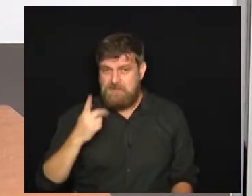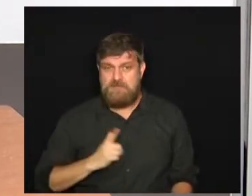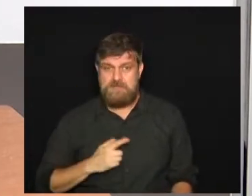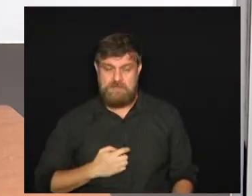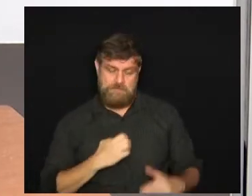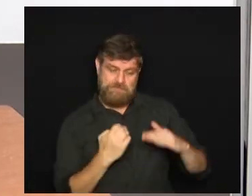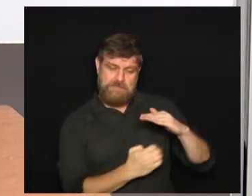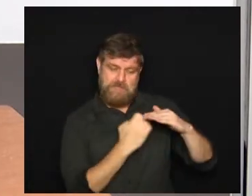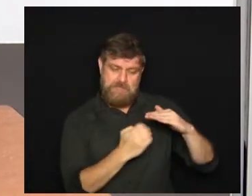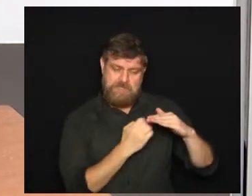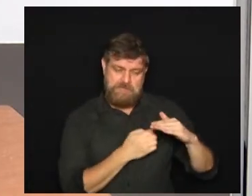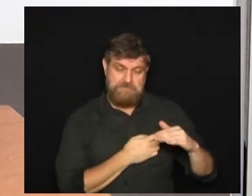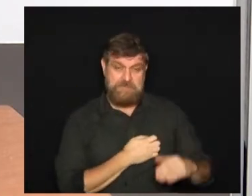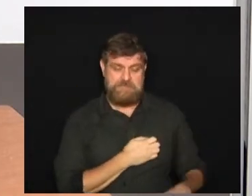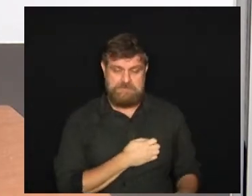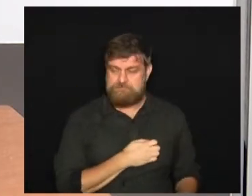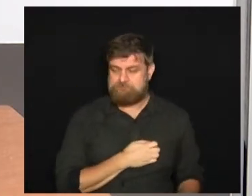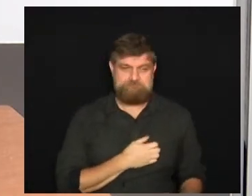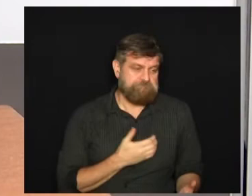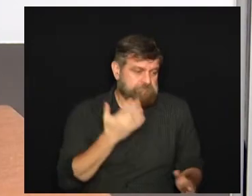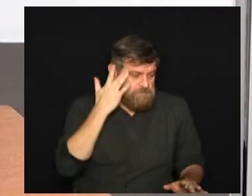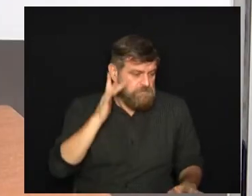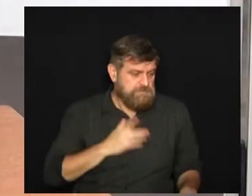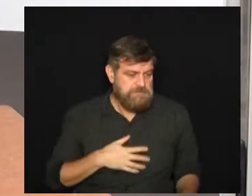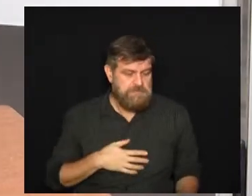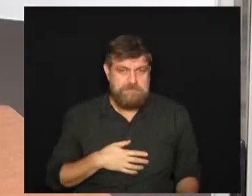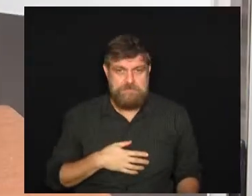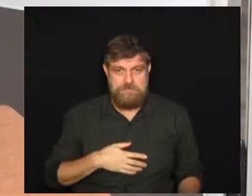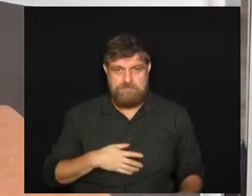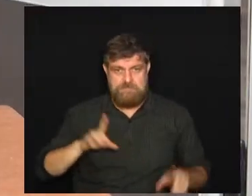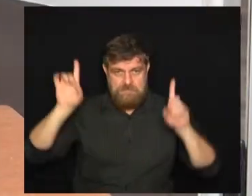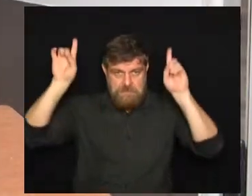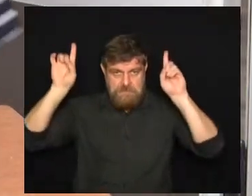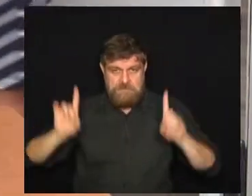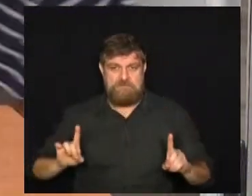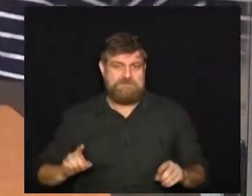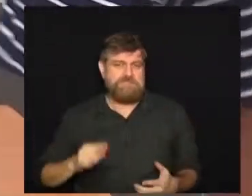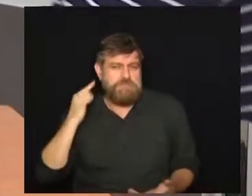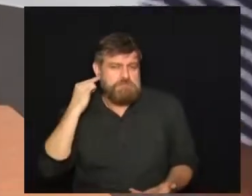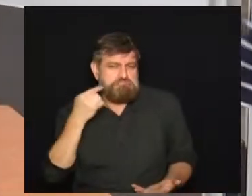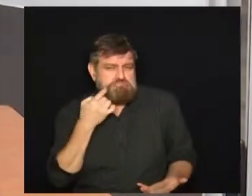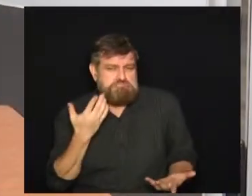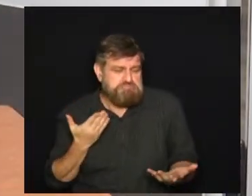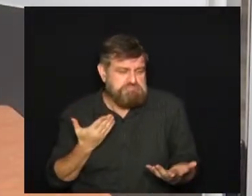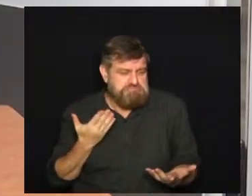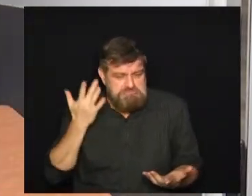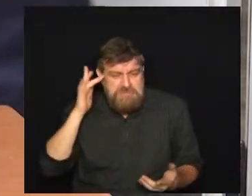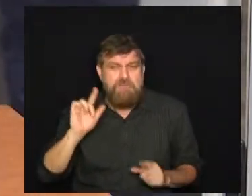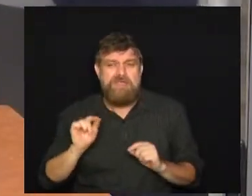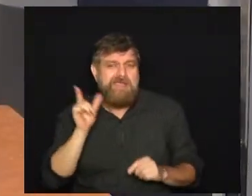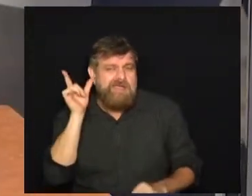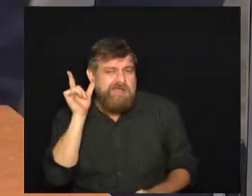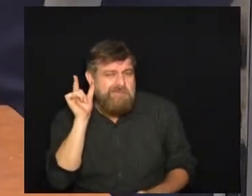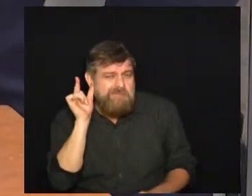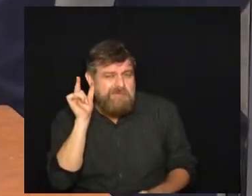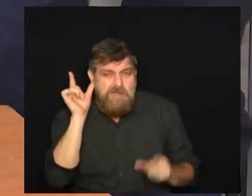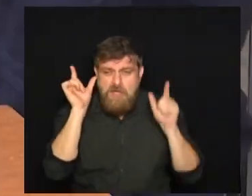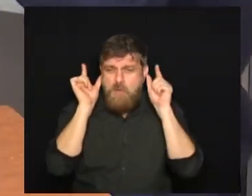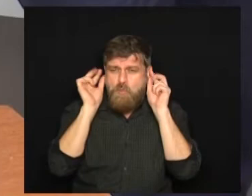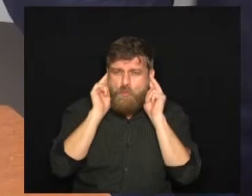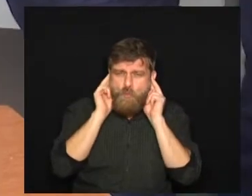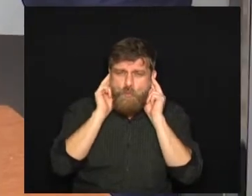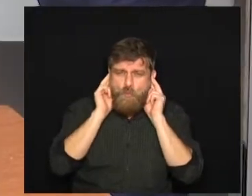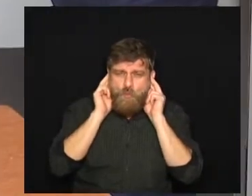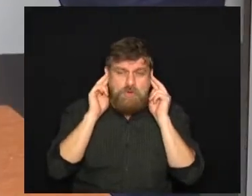qual que é a deficiência, sei lá, física, por exemplo, ou auditiva, mas não sabe se tem uma perda auditiva significativa ou se é